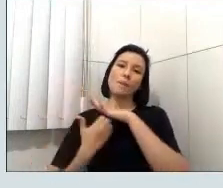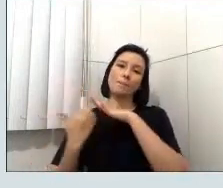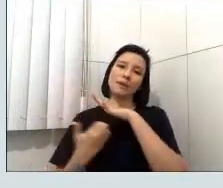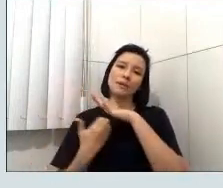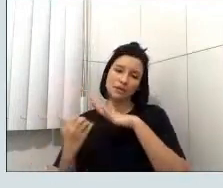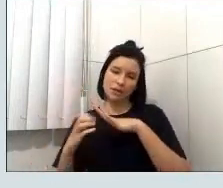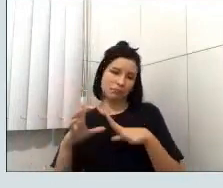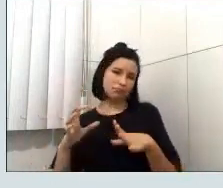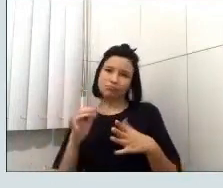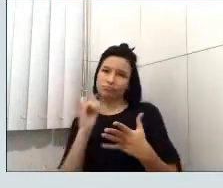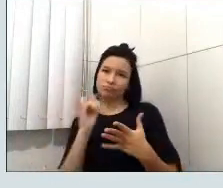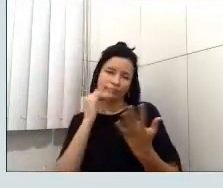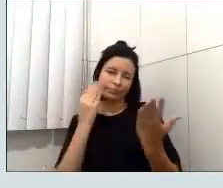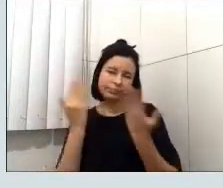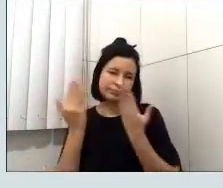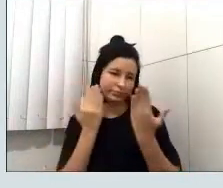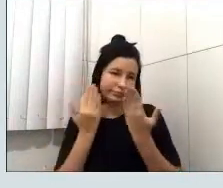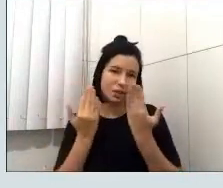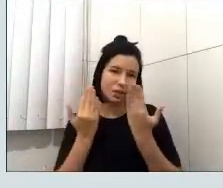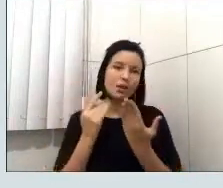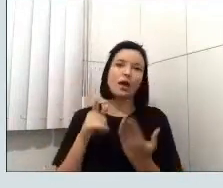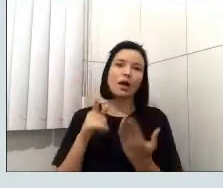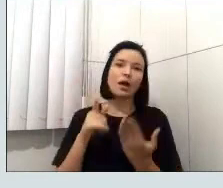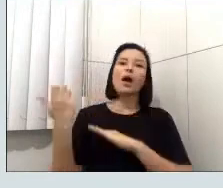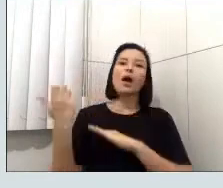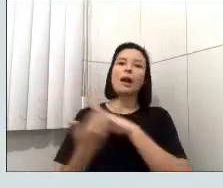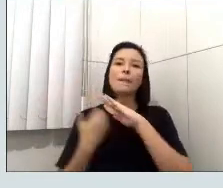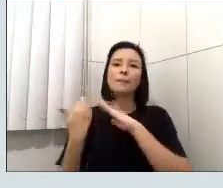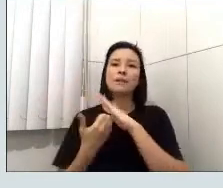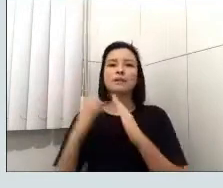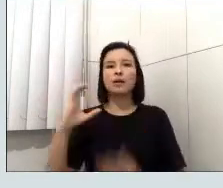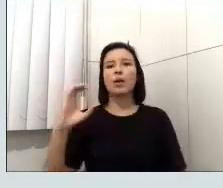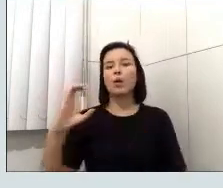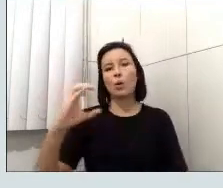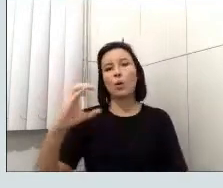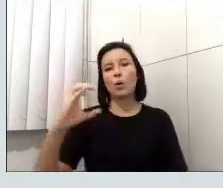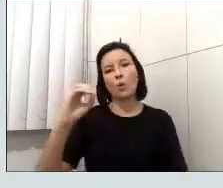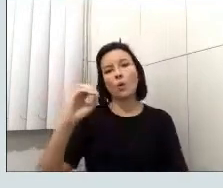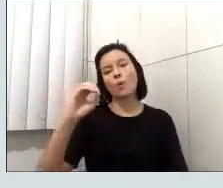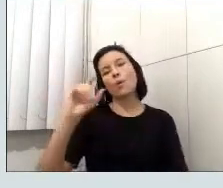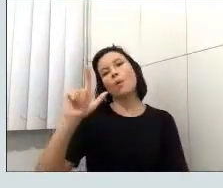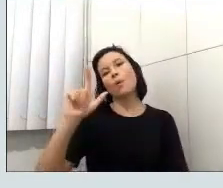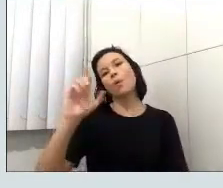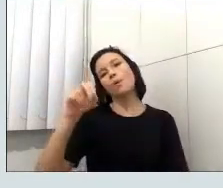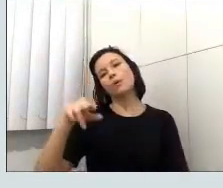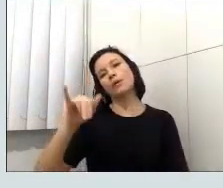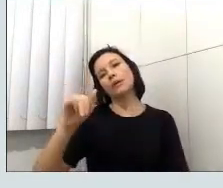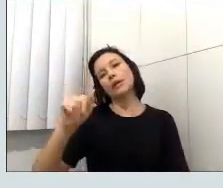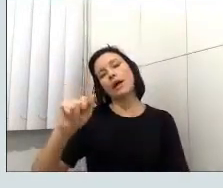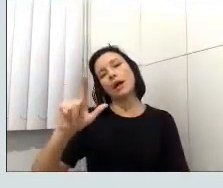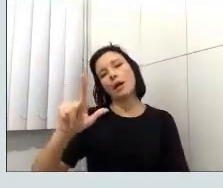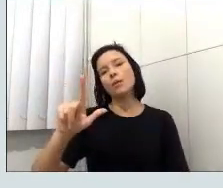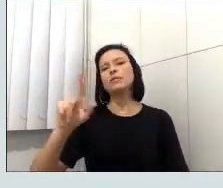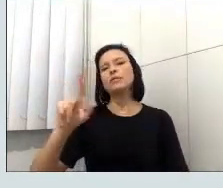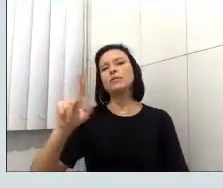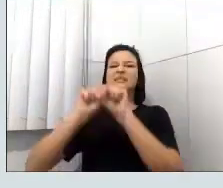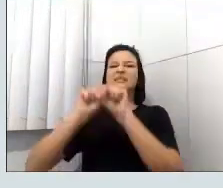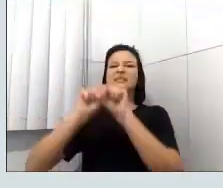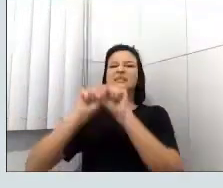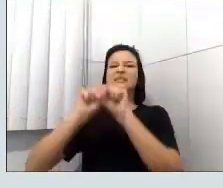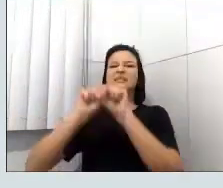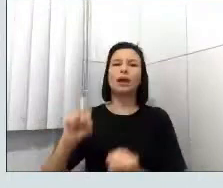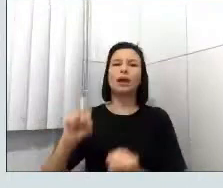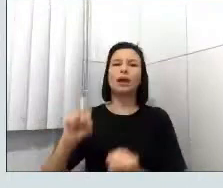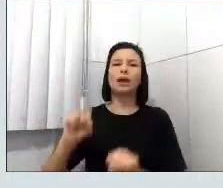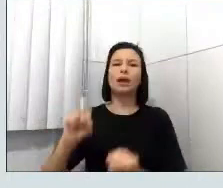aí, essa empresa colonial, esse sistema colonial que foi estabelecido, ele